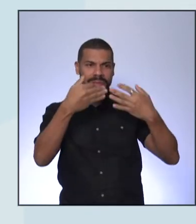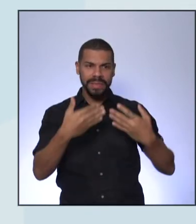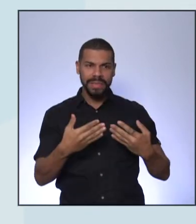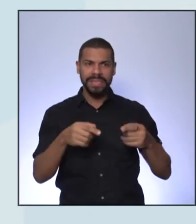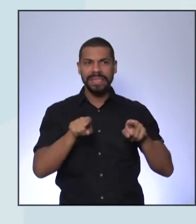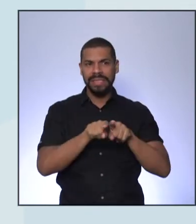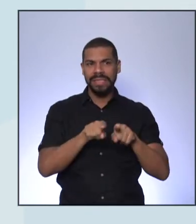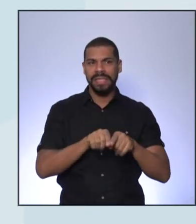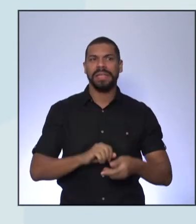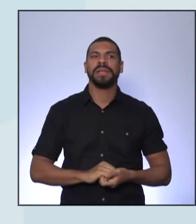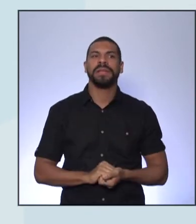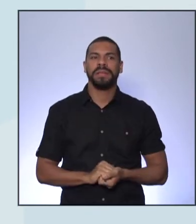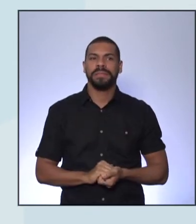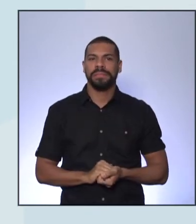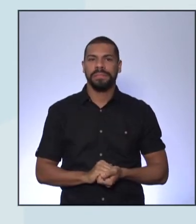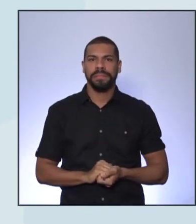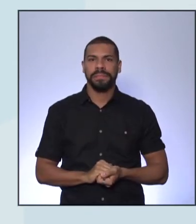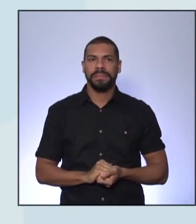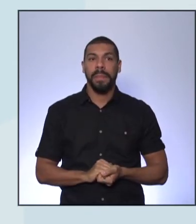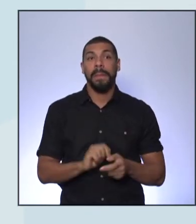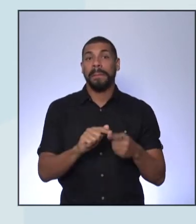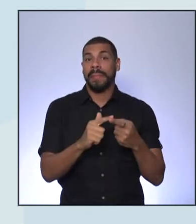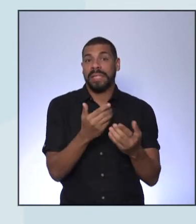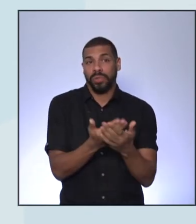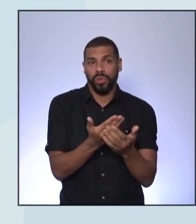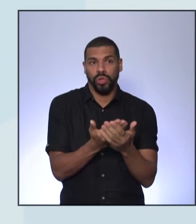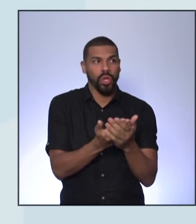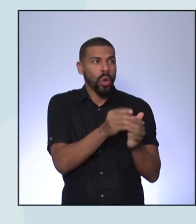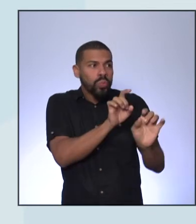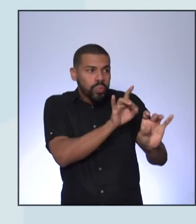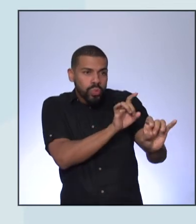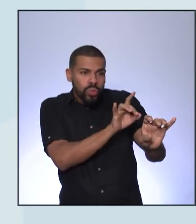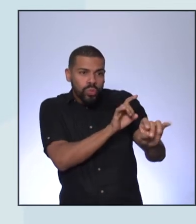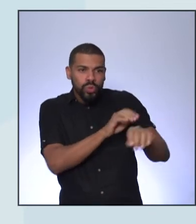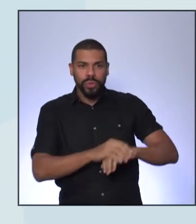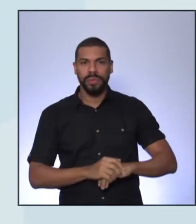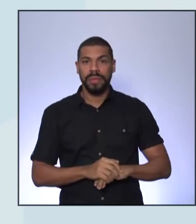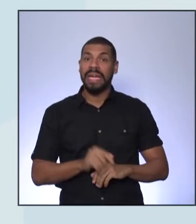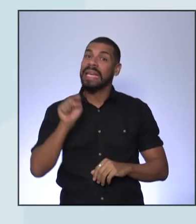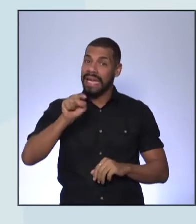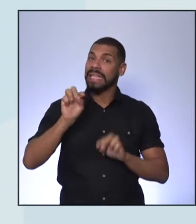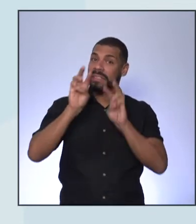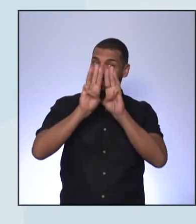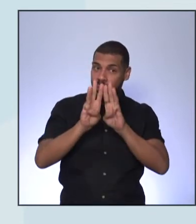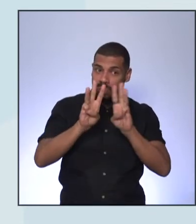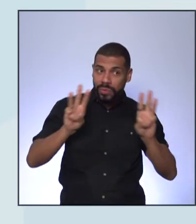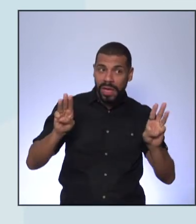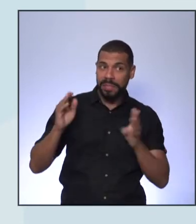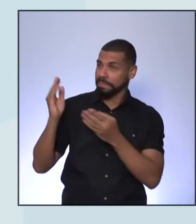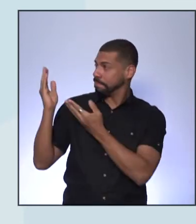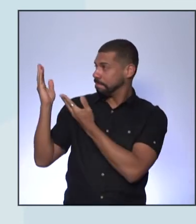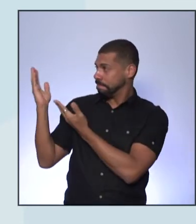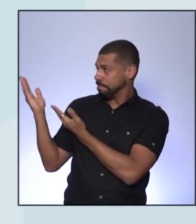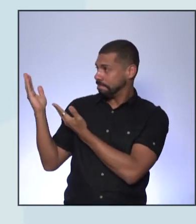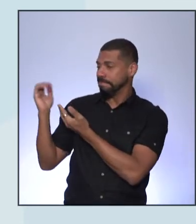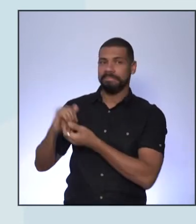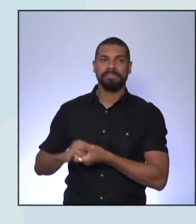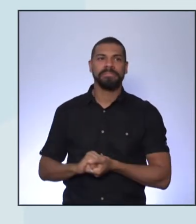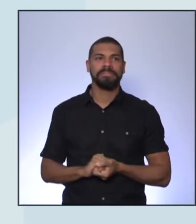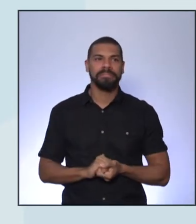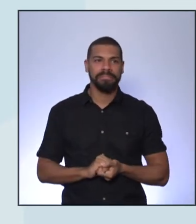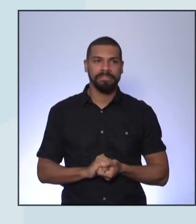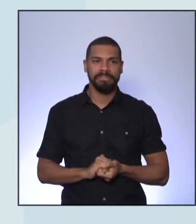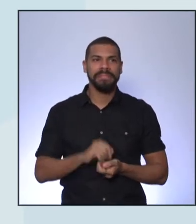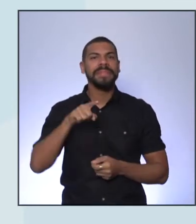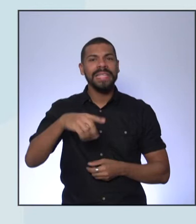Educação profissionalizante, ensino técnico. Esse também é um site que vocês podem entrar, está dentro do site do Governo do Estado